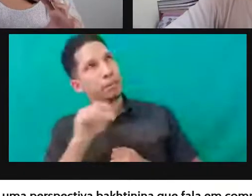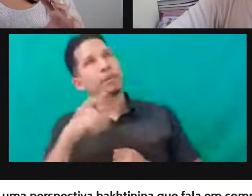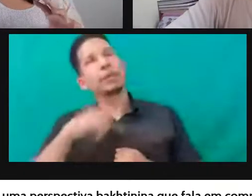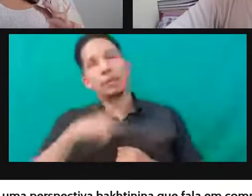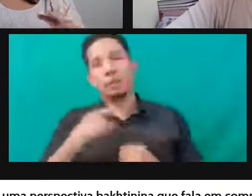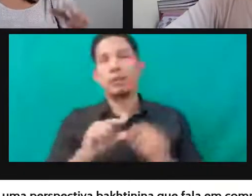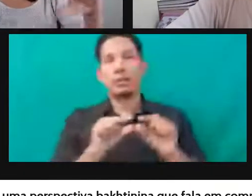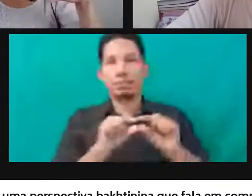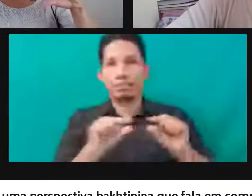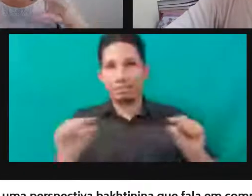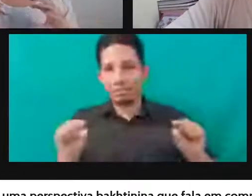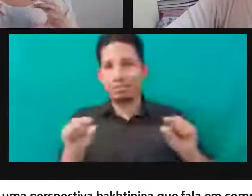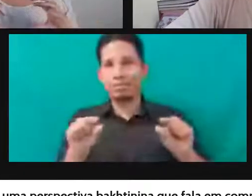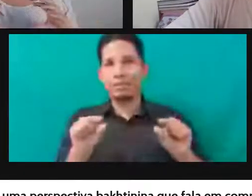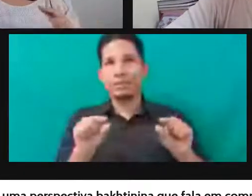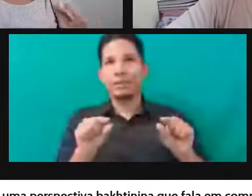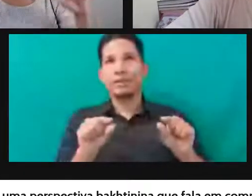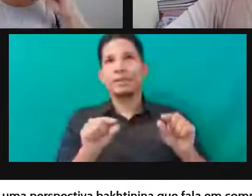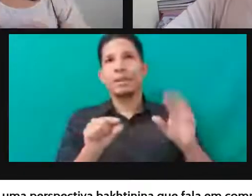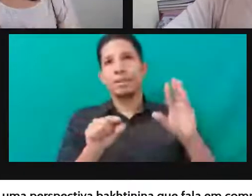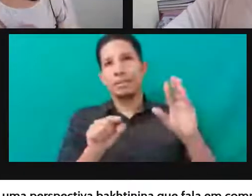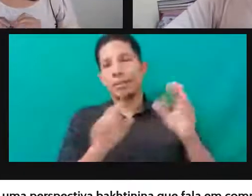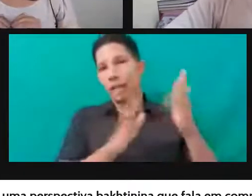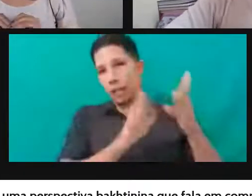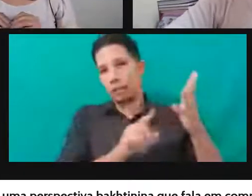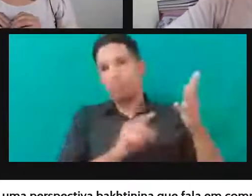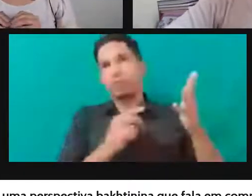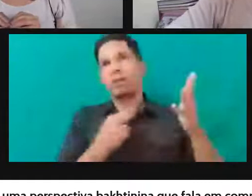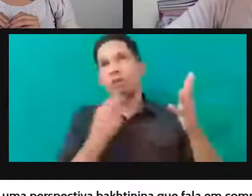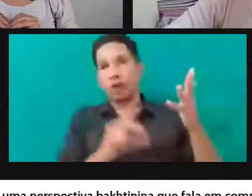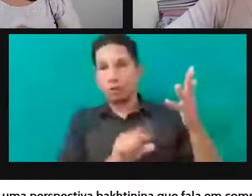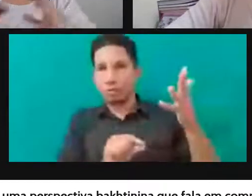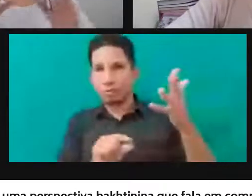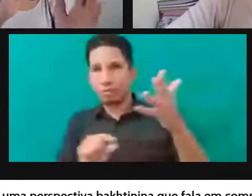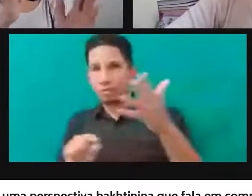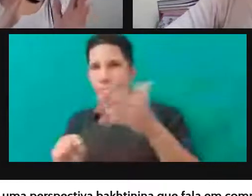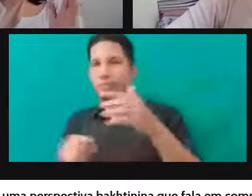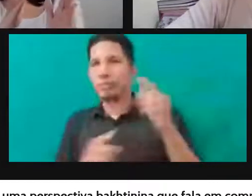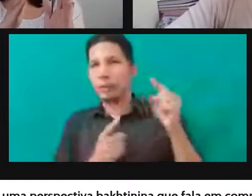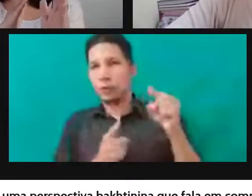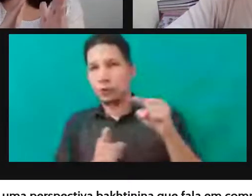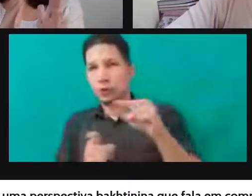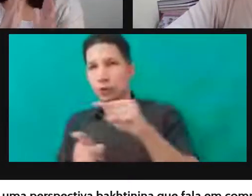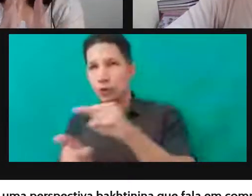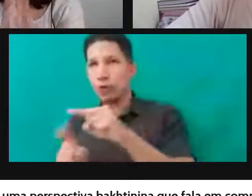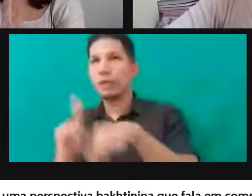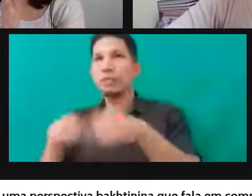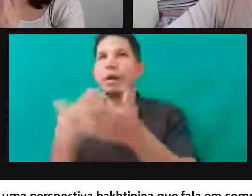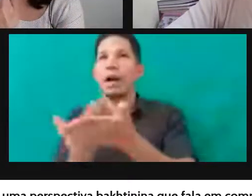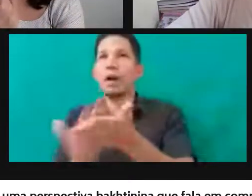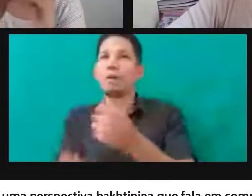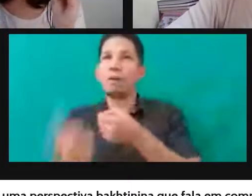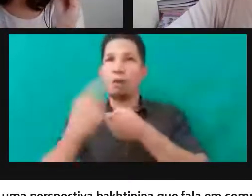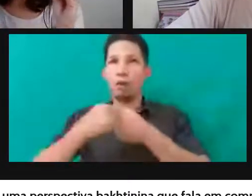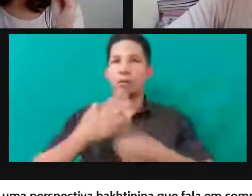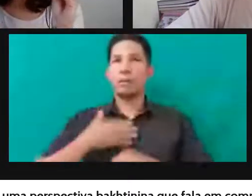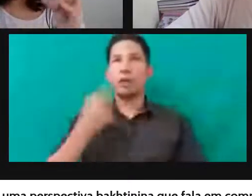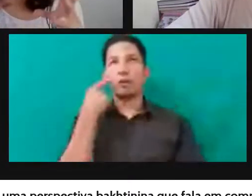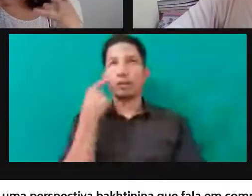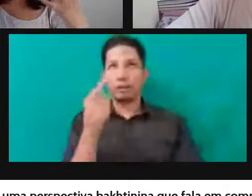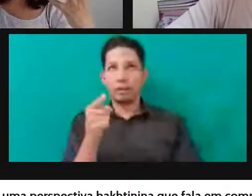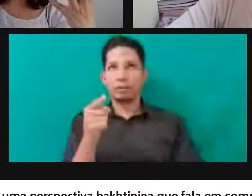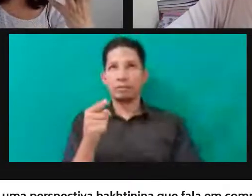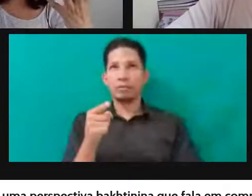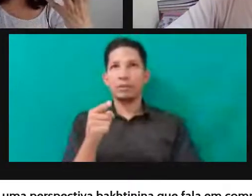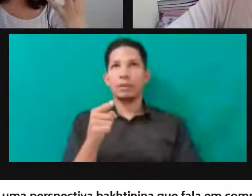isso. E a aula volta para mim. Quando a aula voltou para mim, eu fui assistir a sincronização. Então,